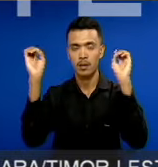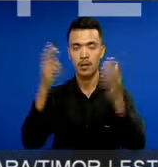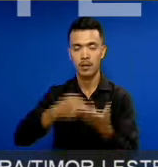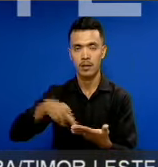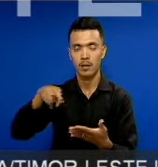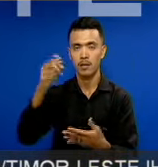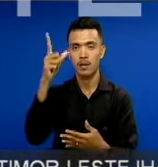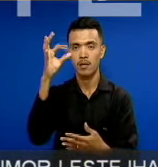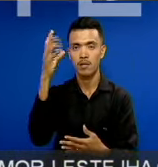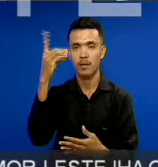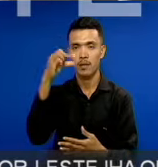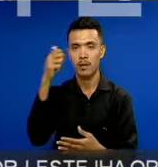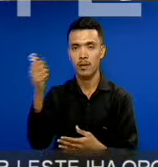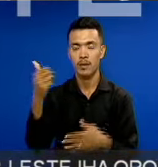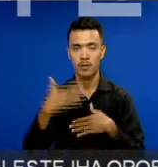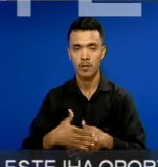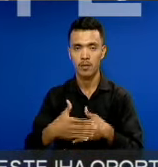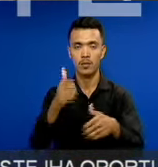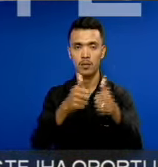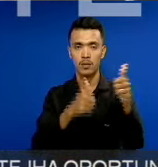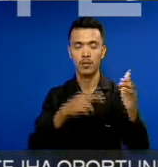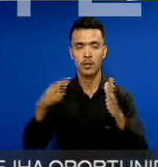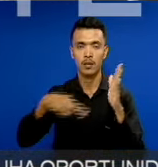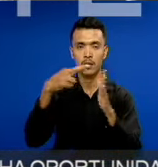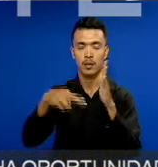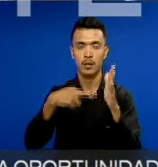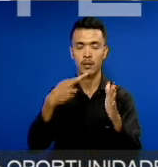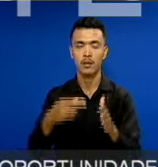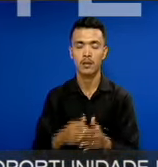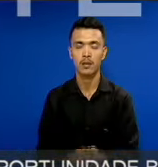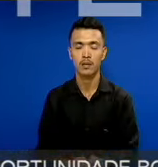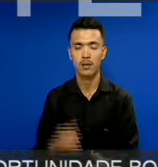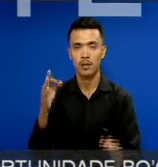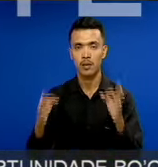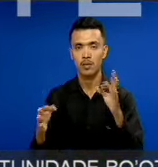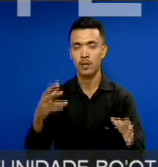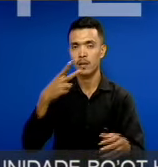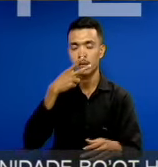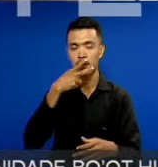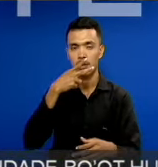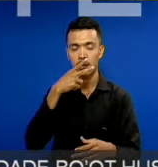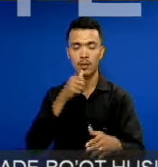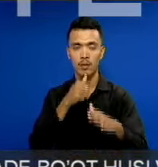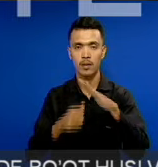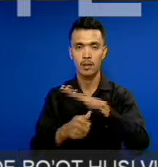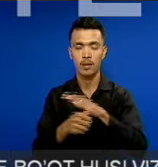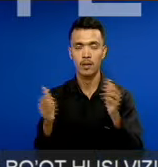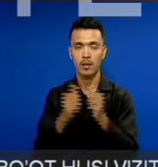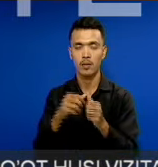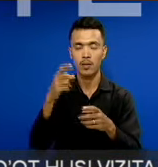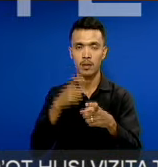parte alfandega se processa tui regulamento eduaneiro enquanto cigarro ilícito no sumbu kilat